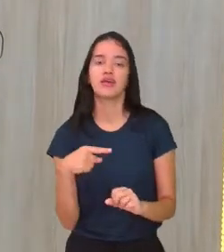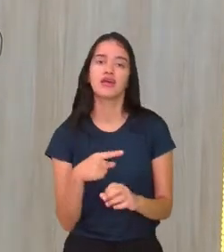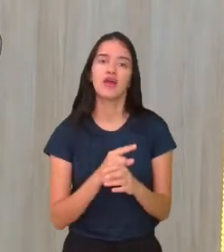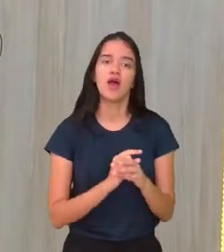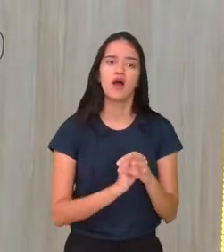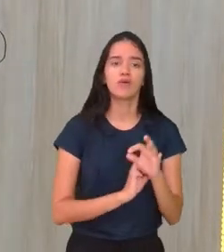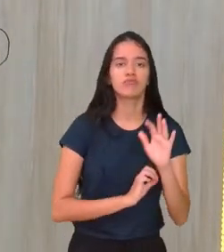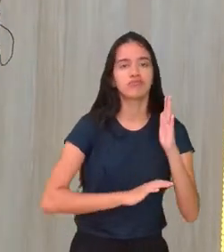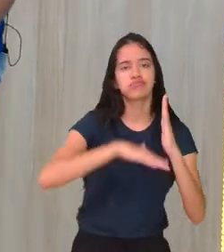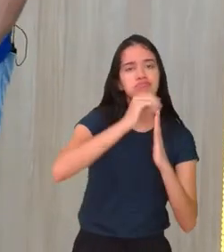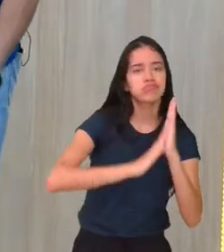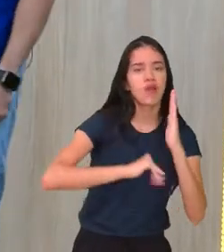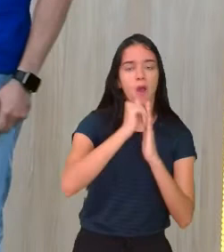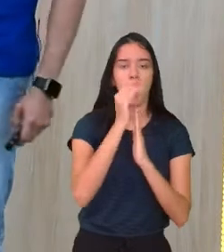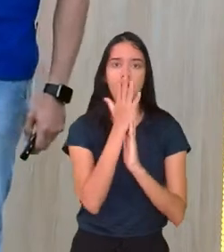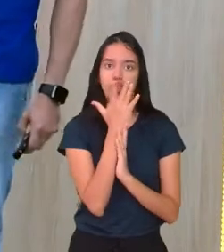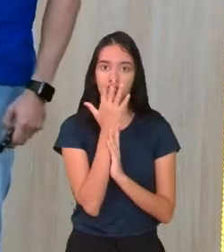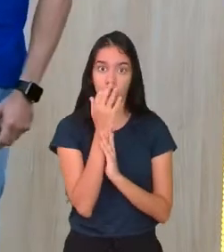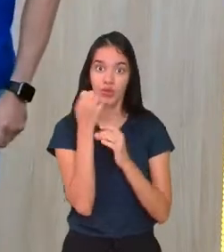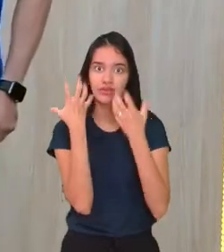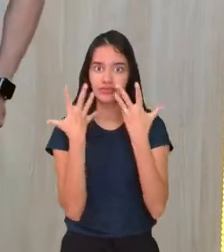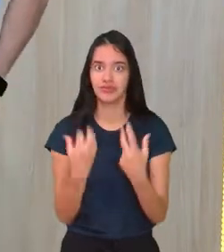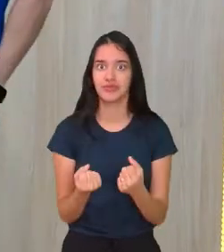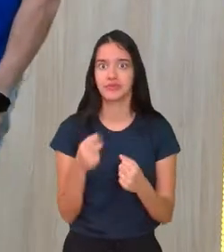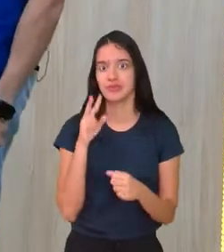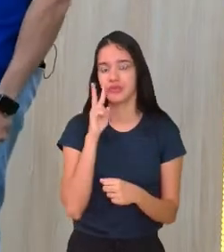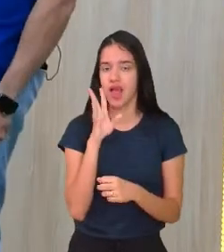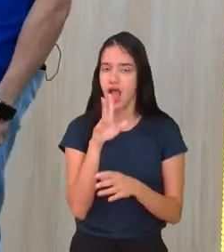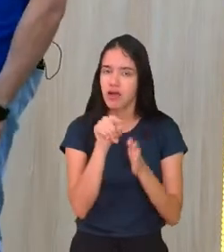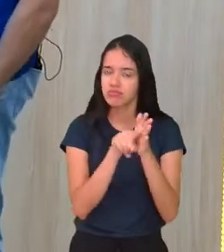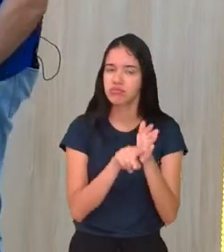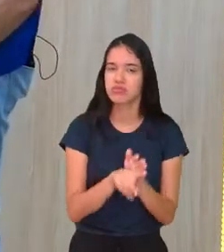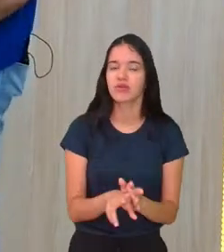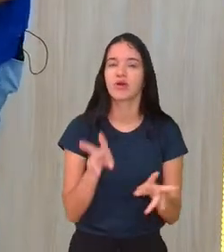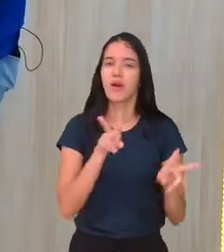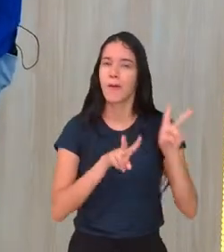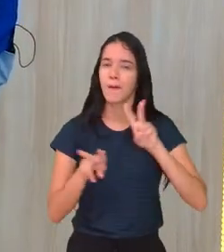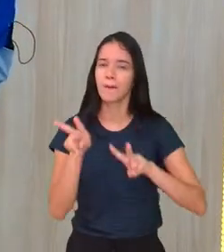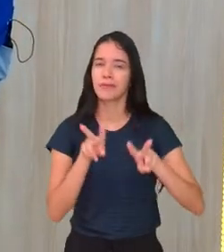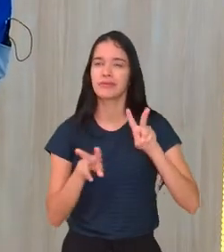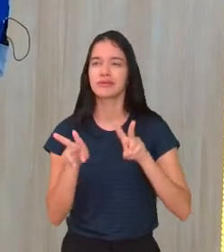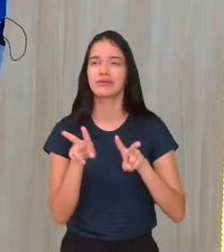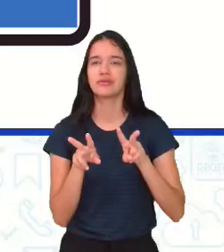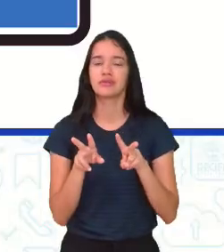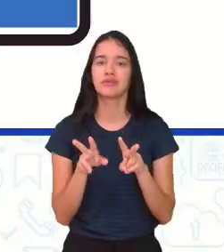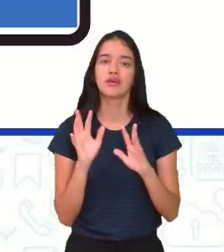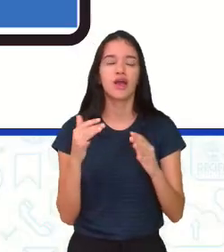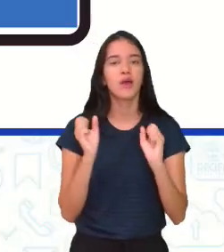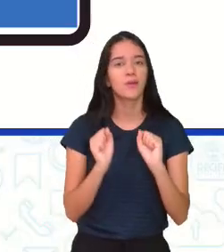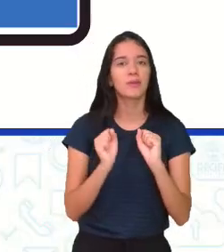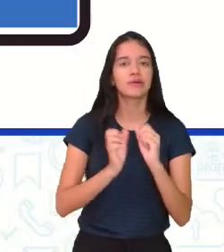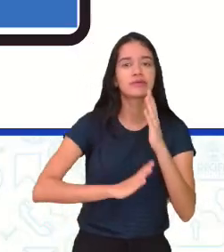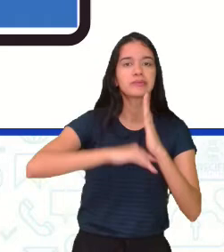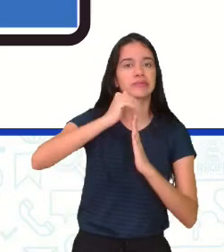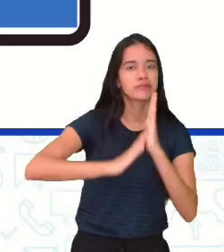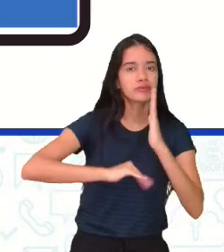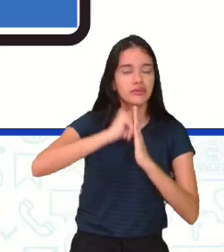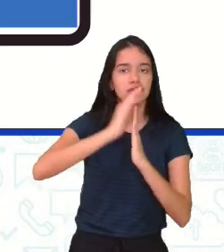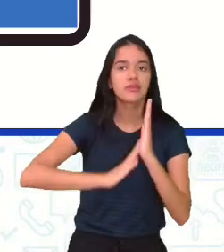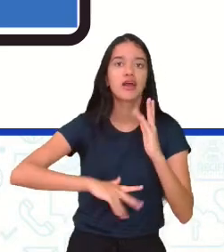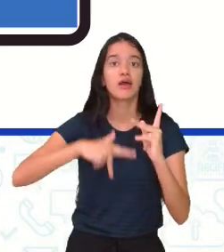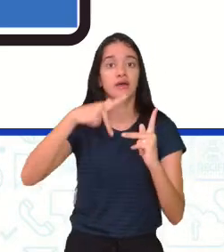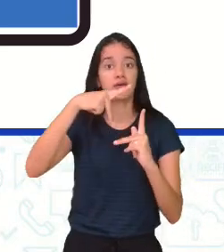montar, combinar aí essas cores? Vamos ver? Vamos analisar? Observa aí, ó. Eu posso pintar o